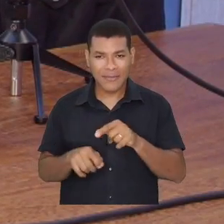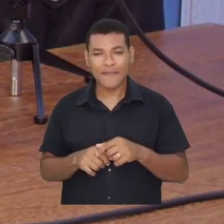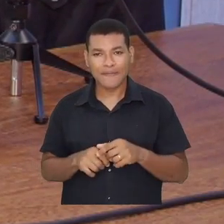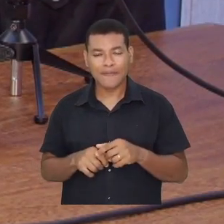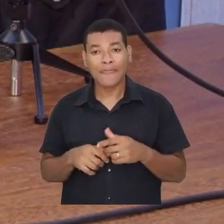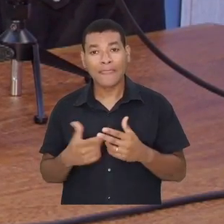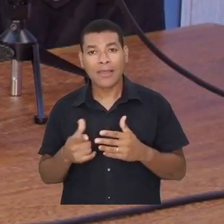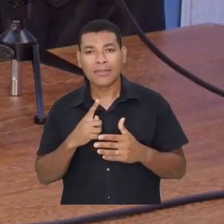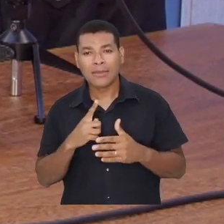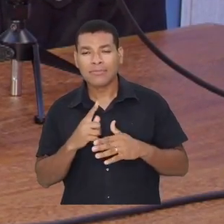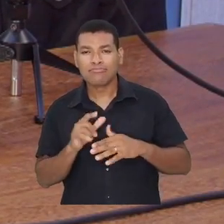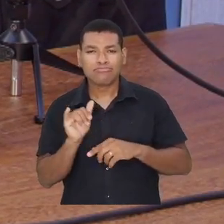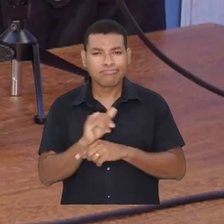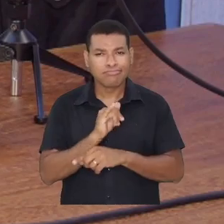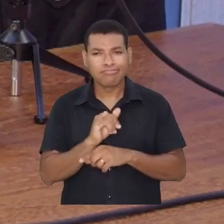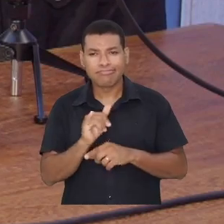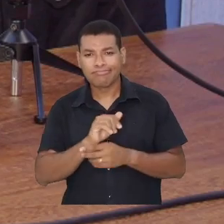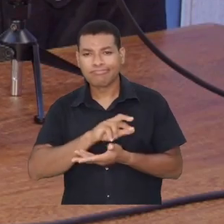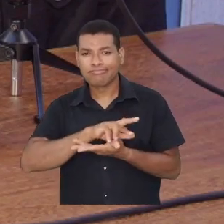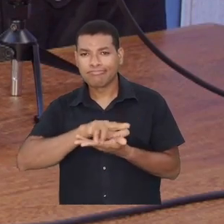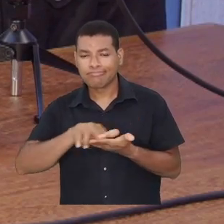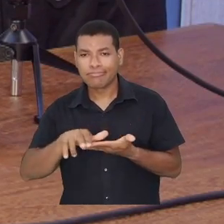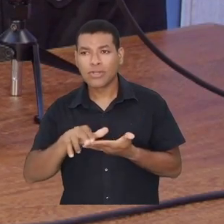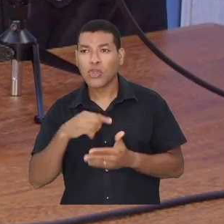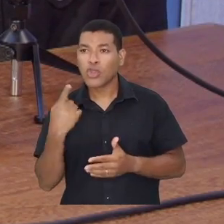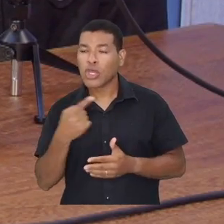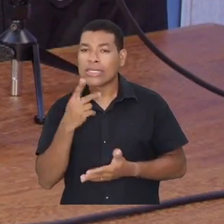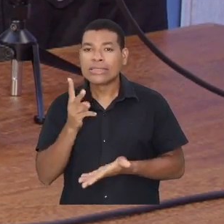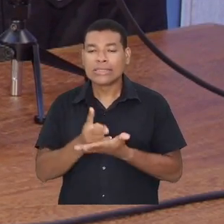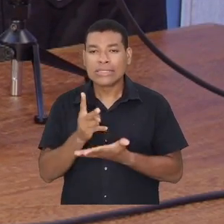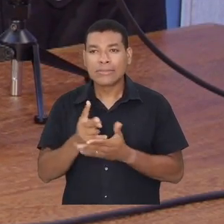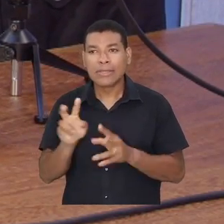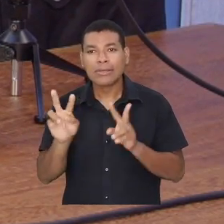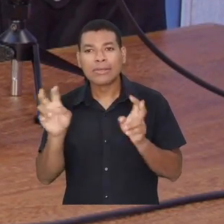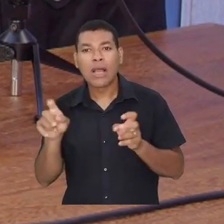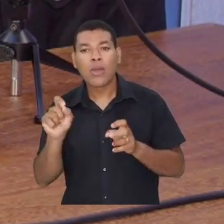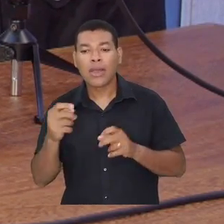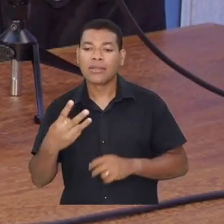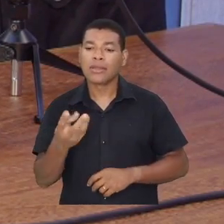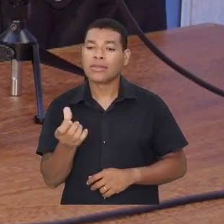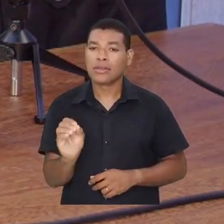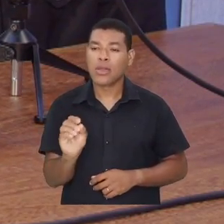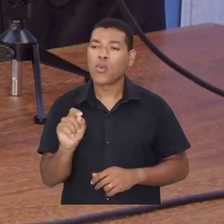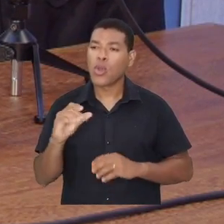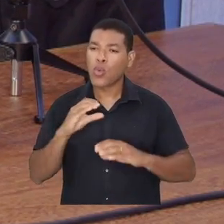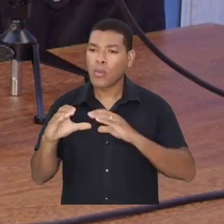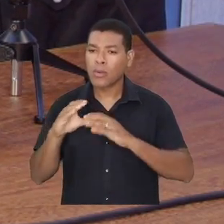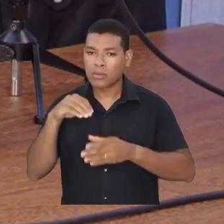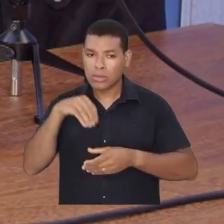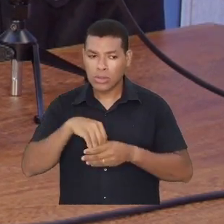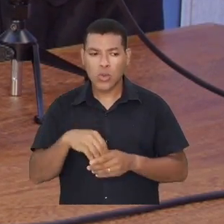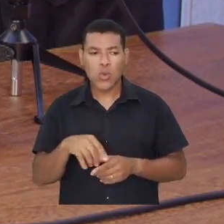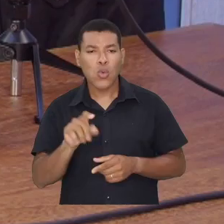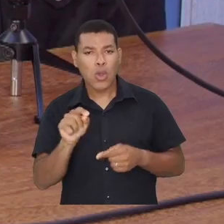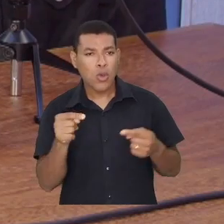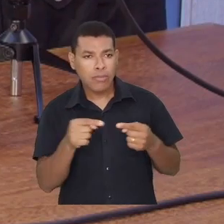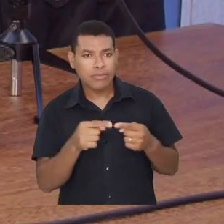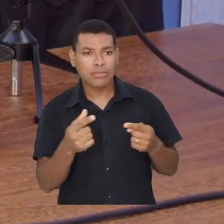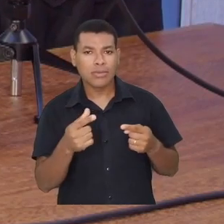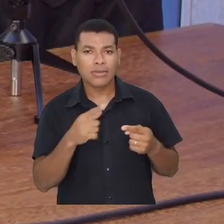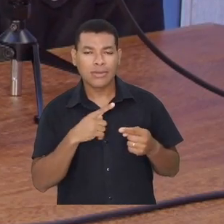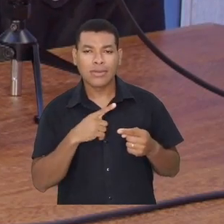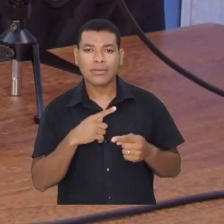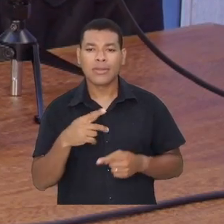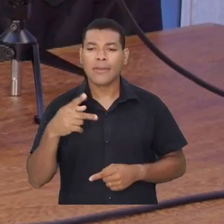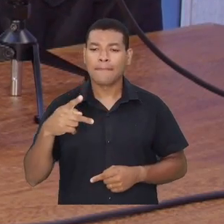a estratégia, assim, todo o plano, a gente sempre olha 360. Então, o que vai para a comunicação interna? O que vai para